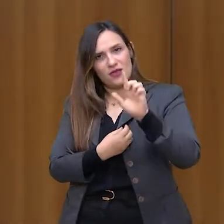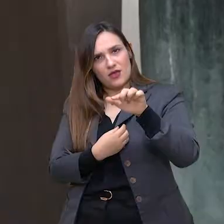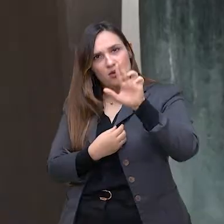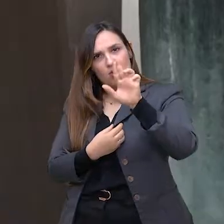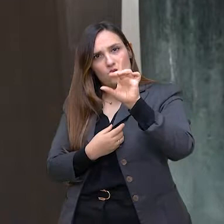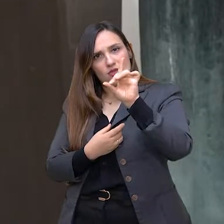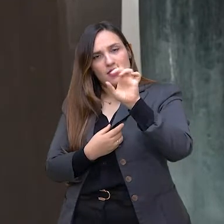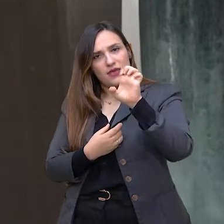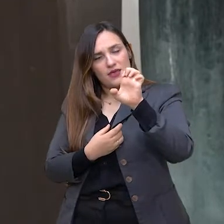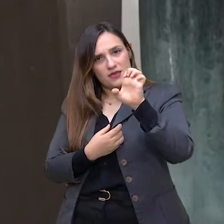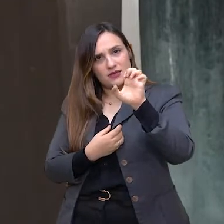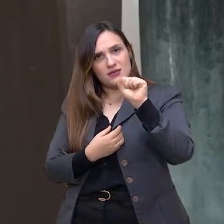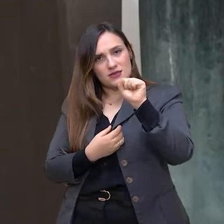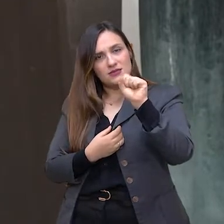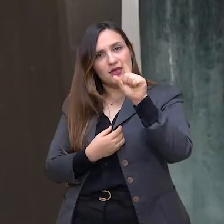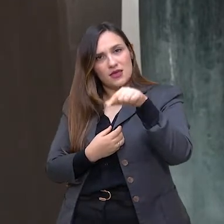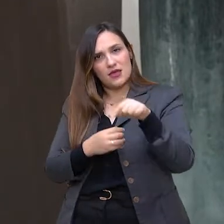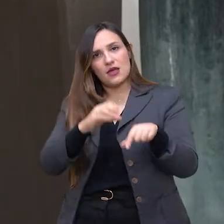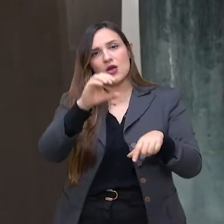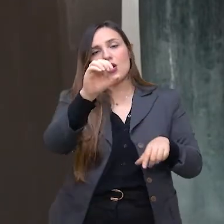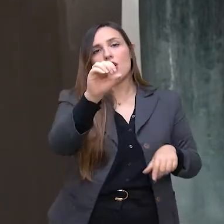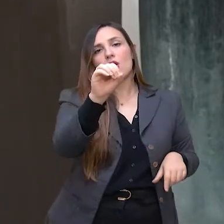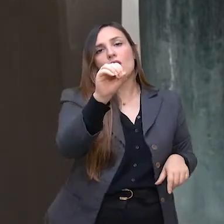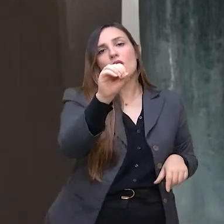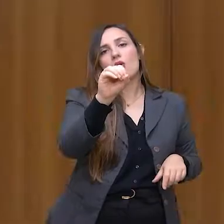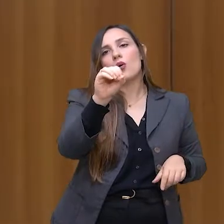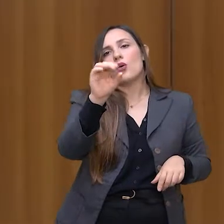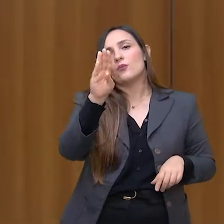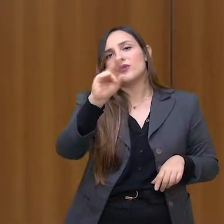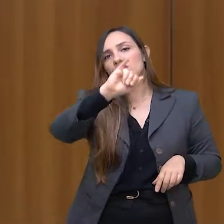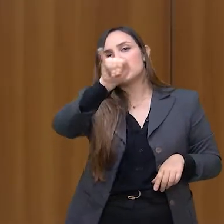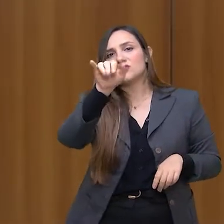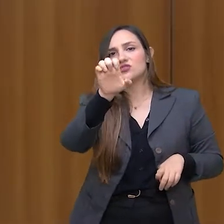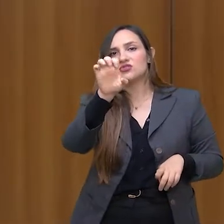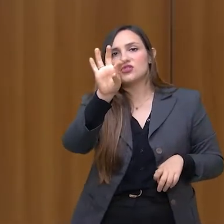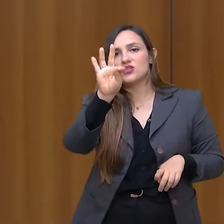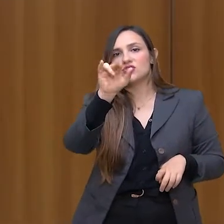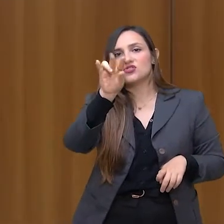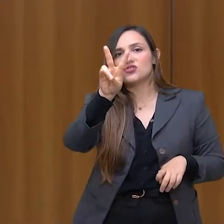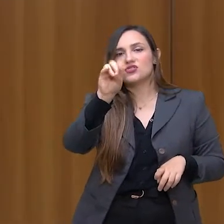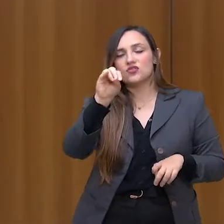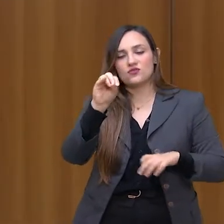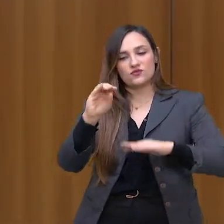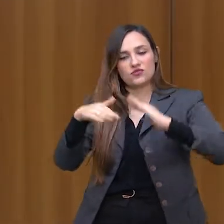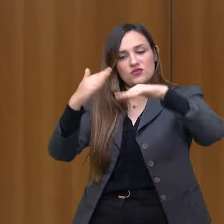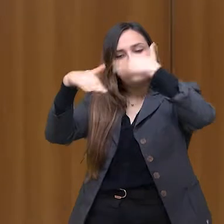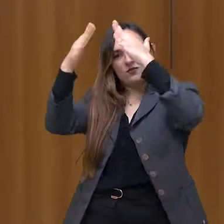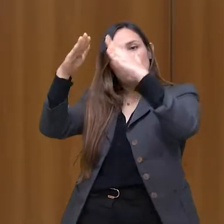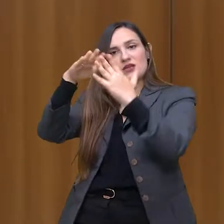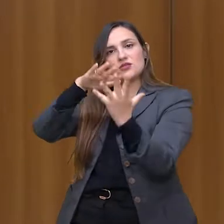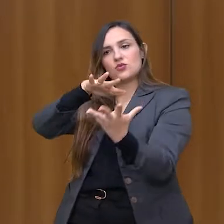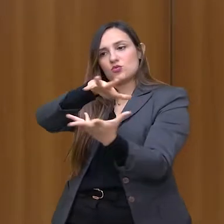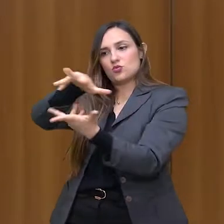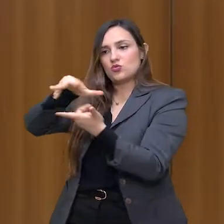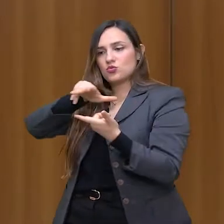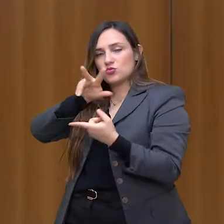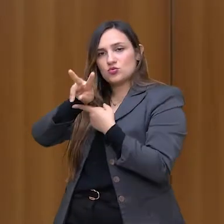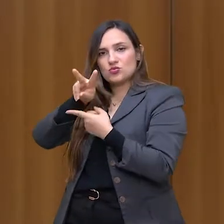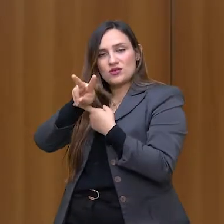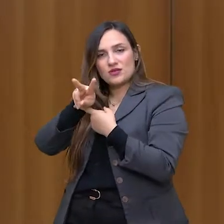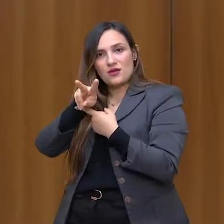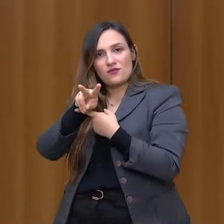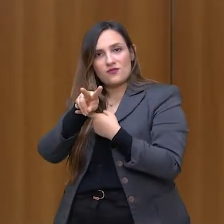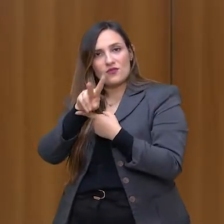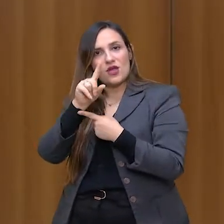Terra. Seriam ordenamentos, só para as pessoas entenderem o significado da sigla. A gente chama de Objetivos de Desenvolvimento Sustentável. O que é isso? É